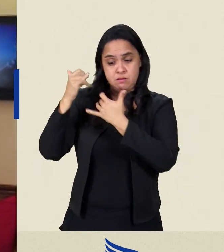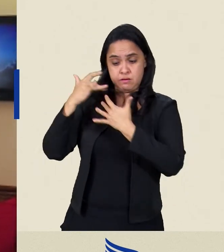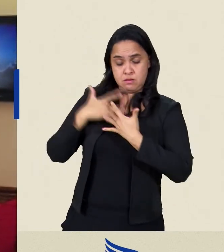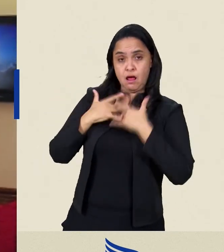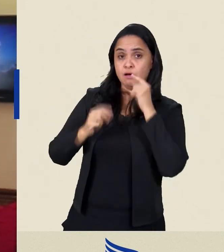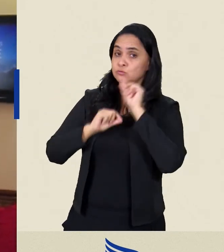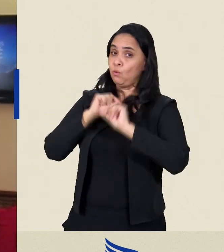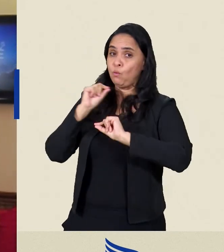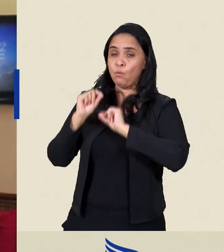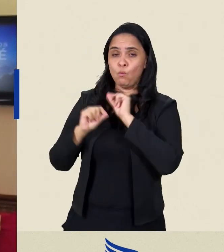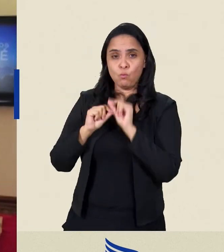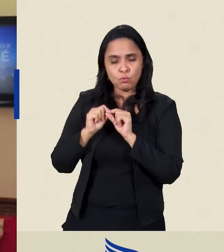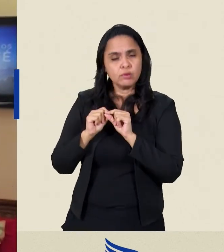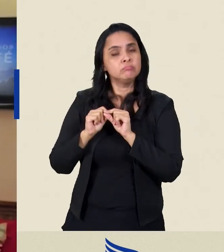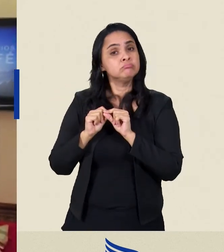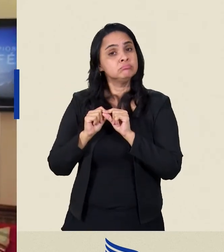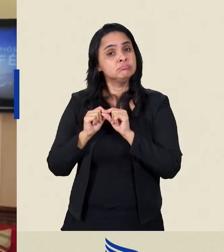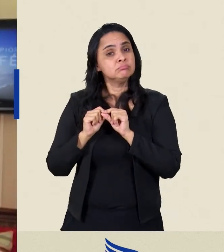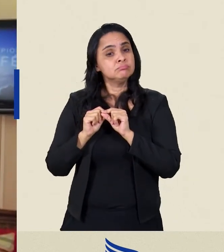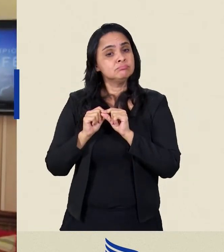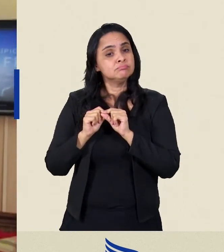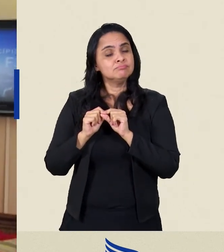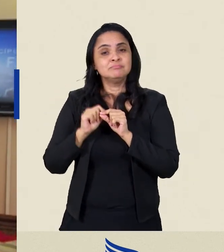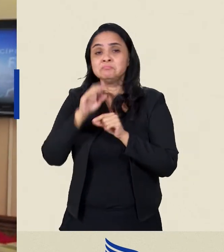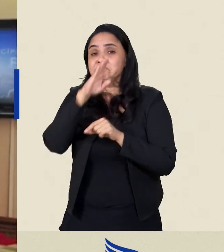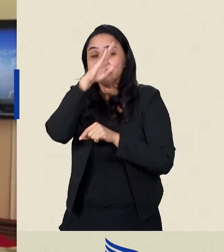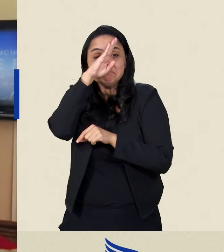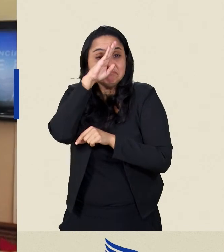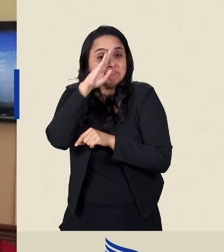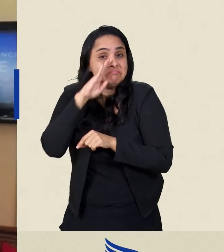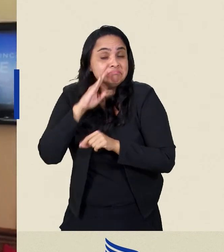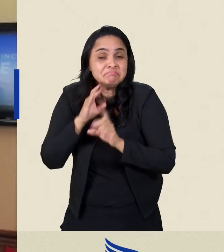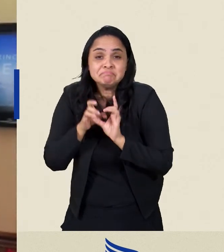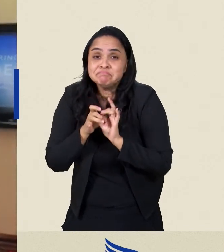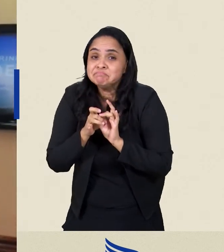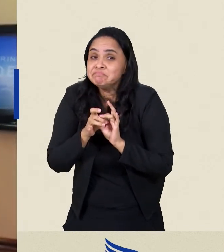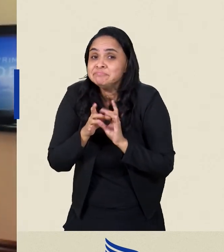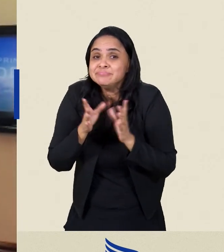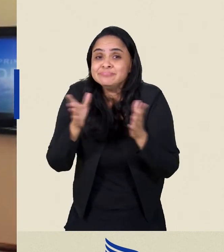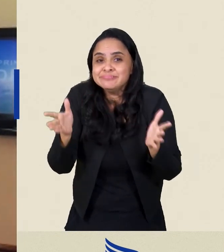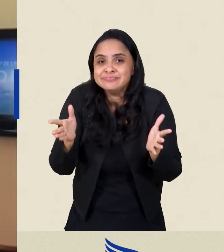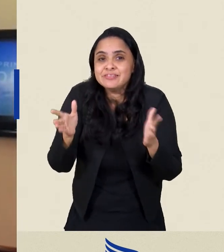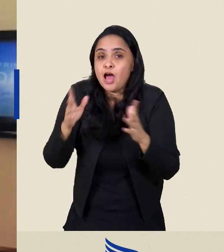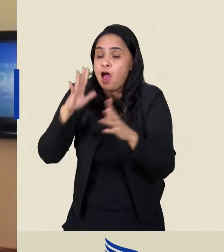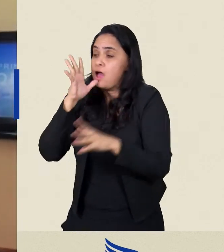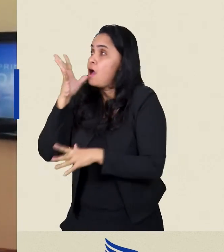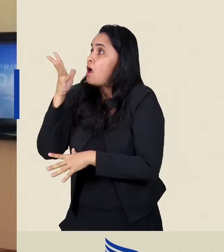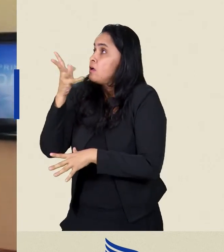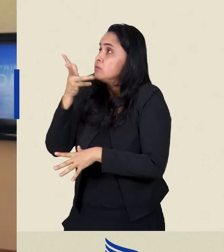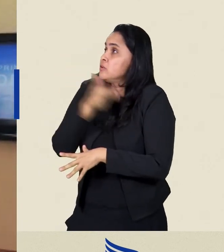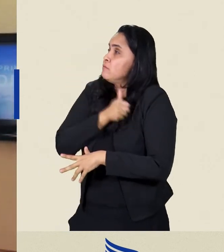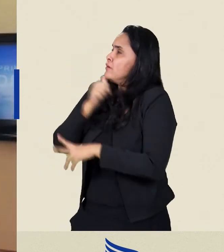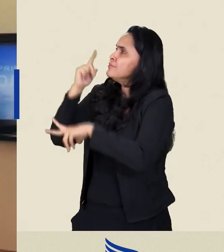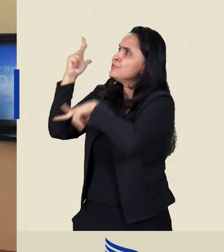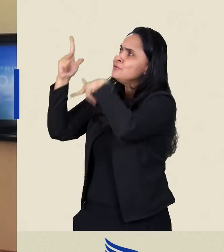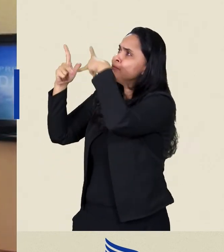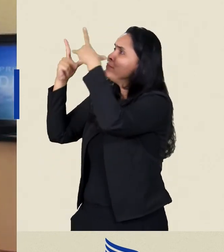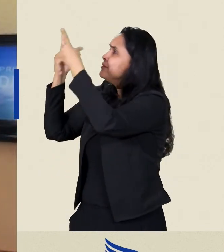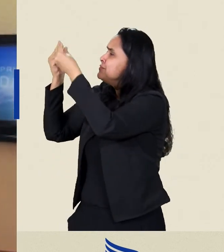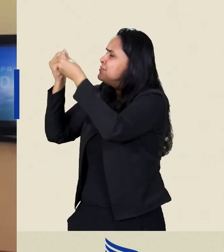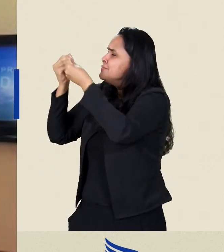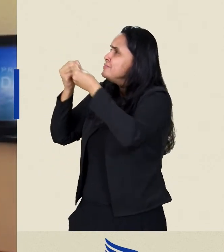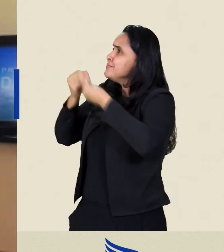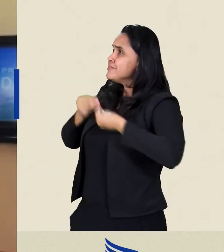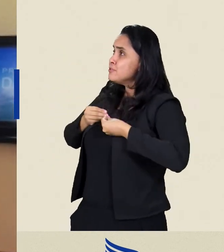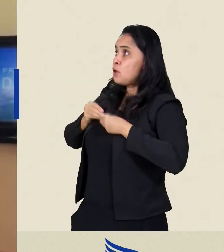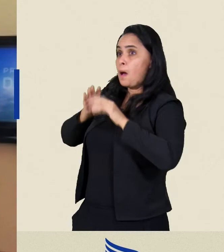de algo totalmente gratuito. A salvação é um presente de Deus, mas o homem deve recebê-lo.